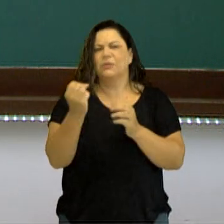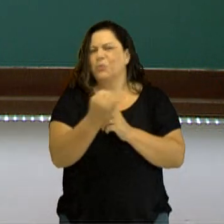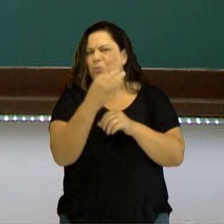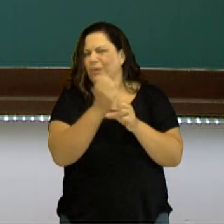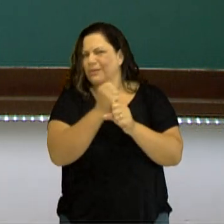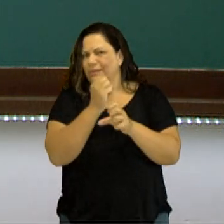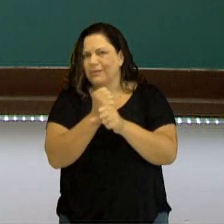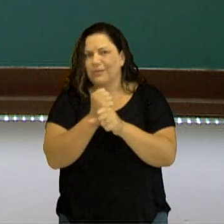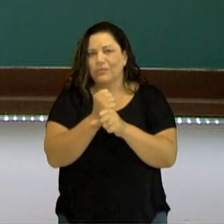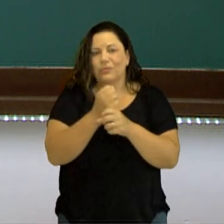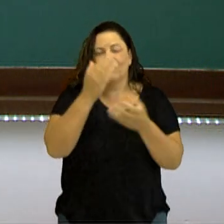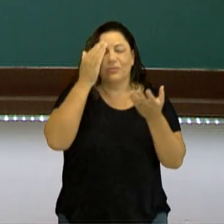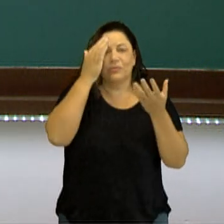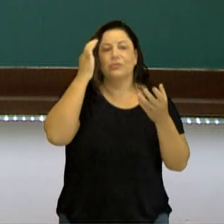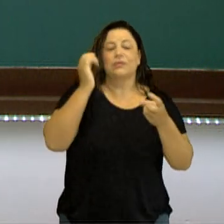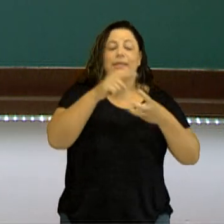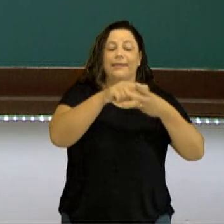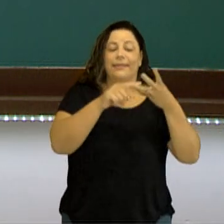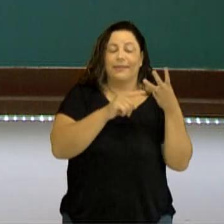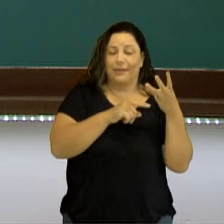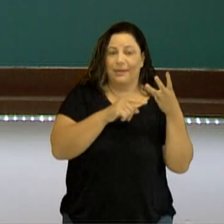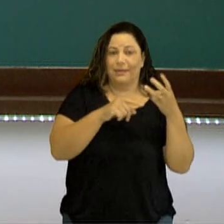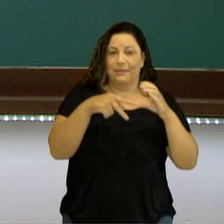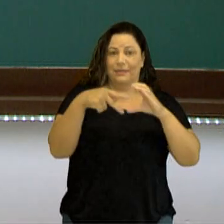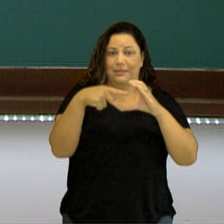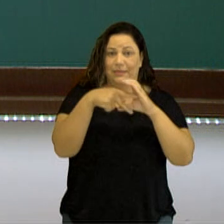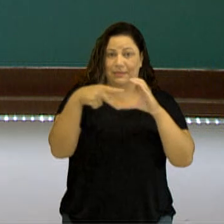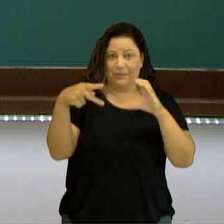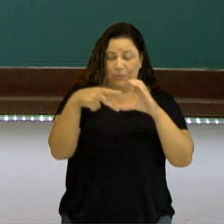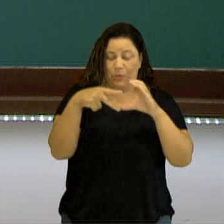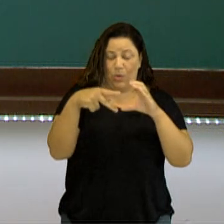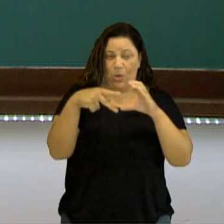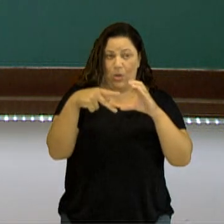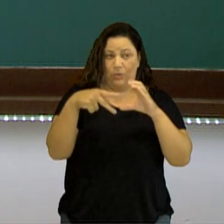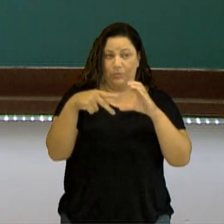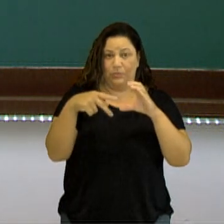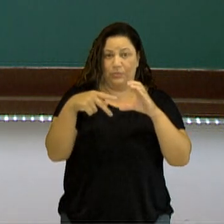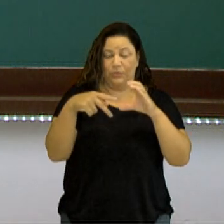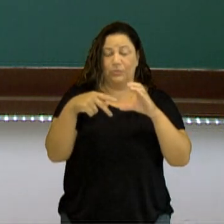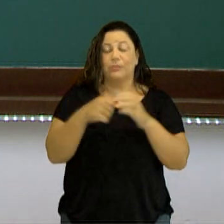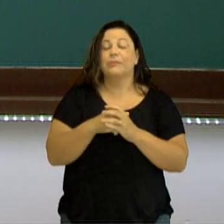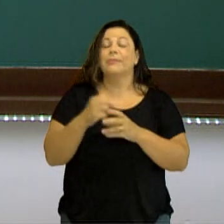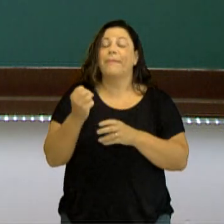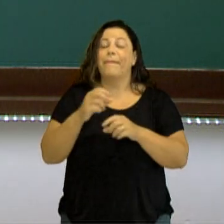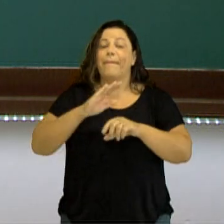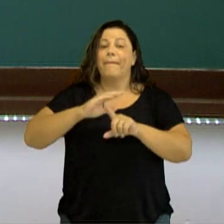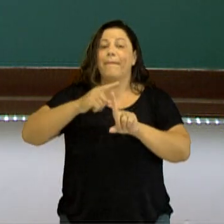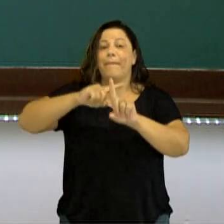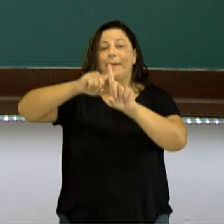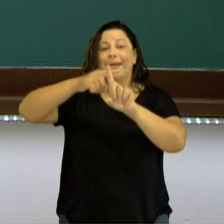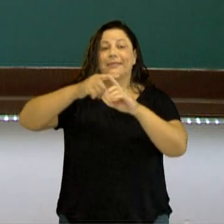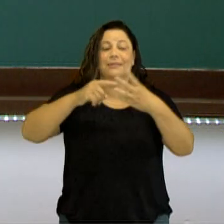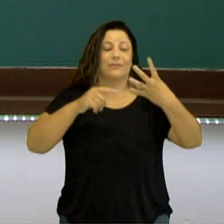3 prótons mais 4 nêutrons